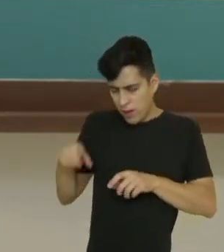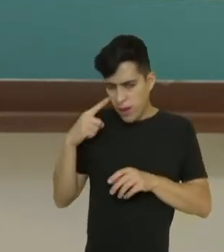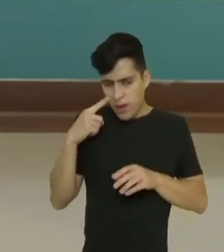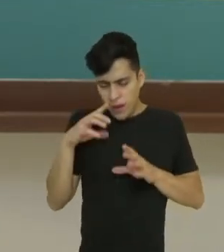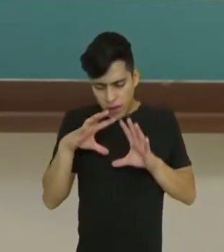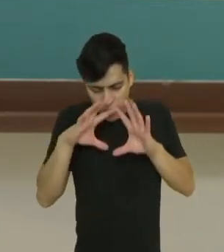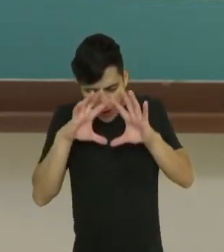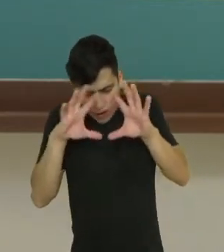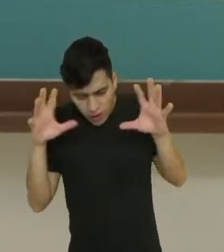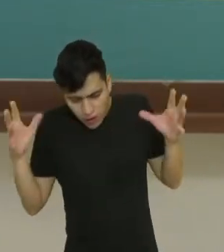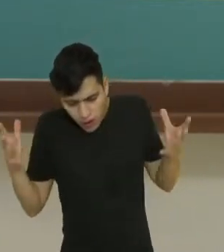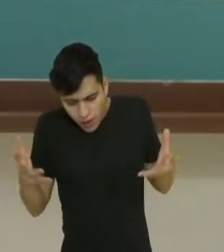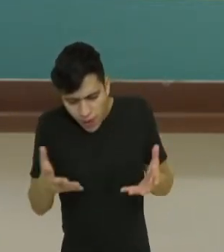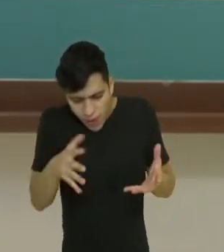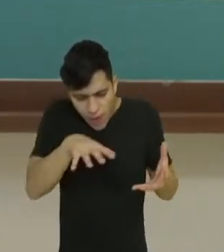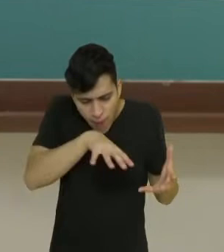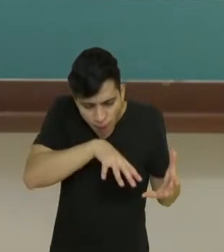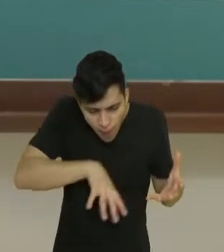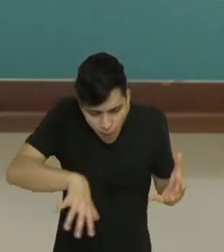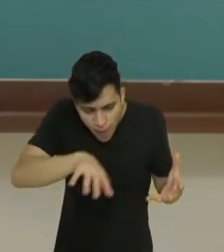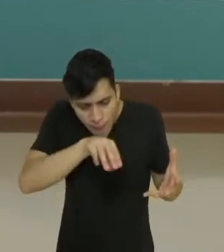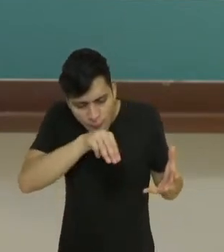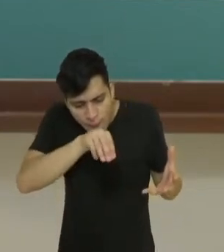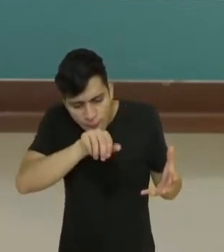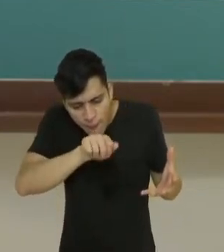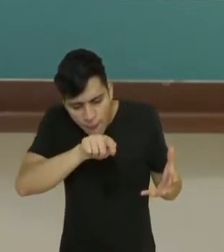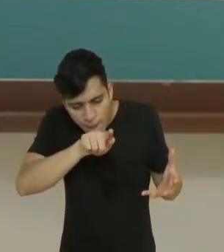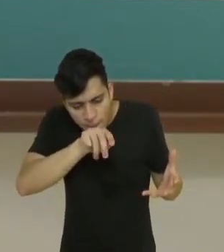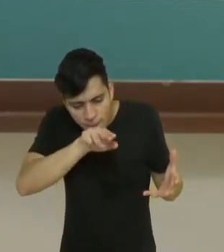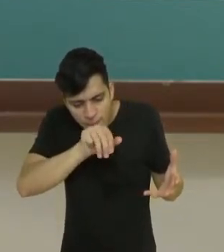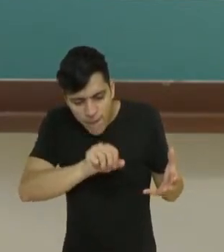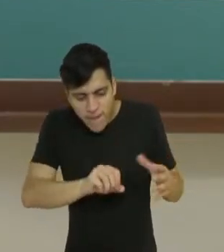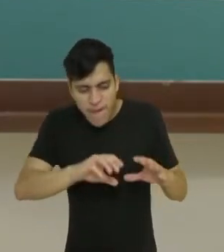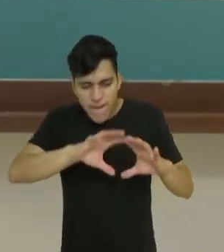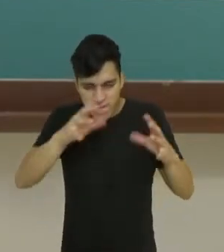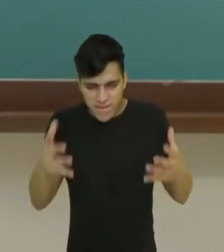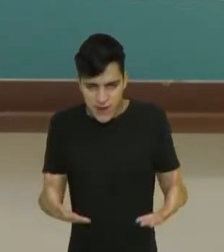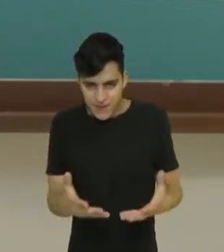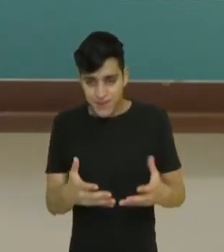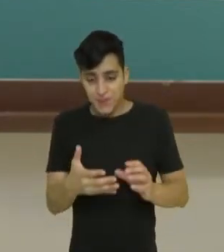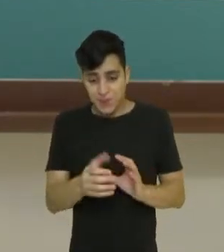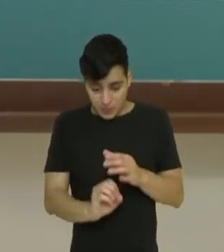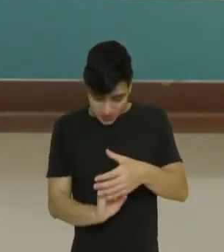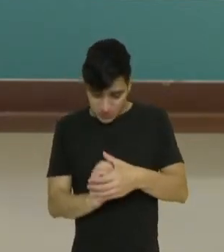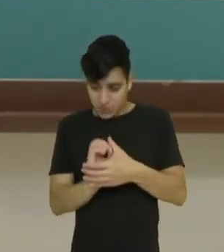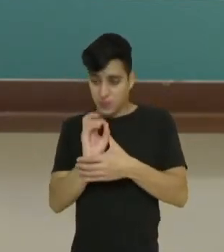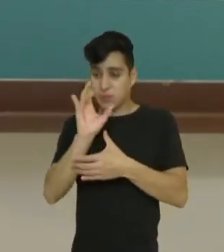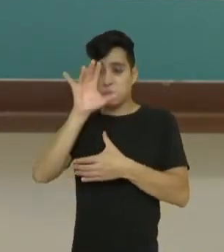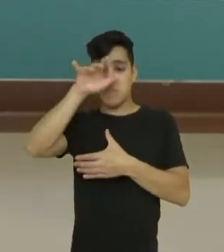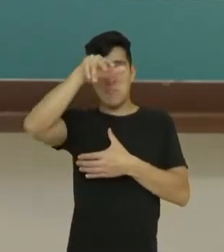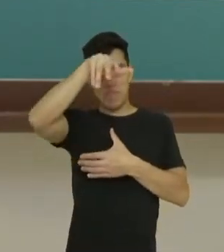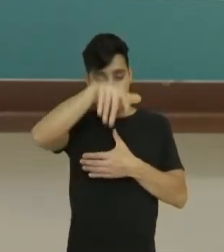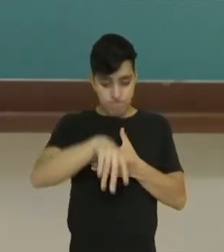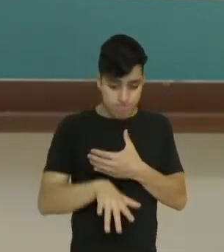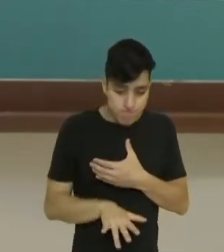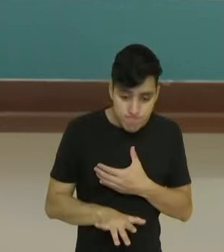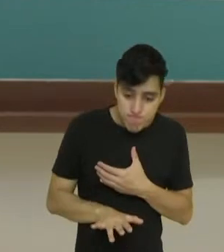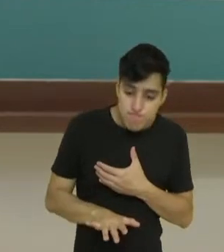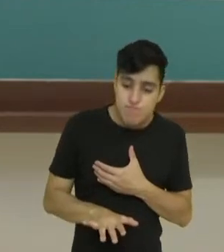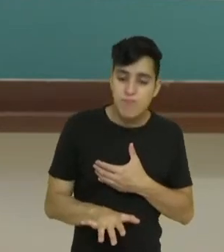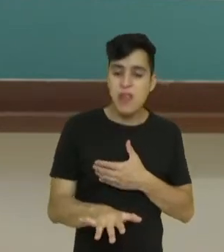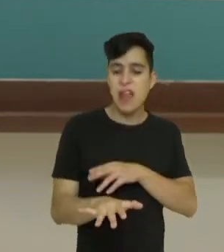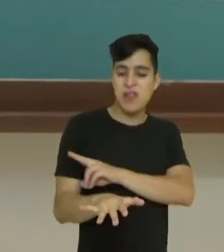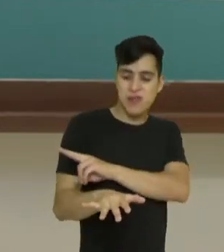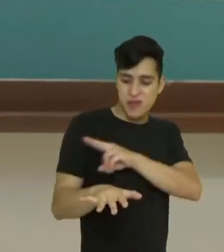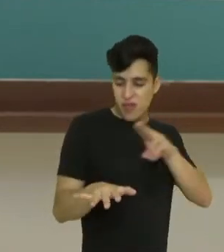no interior do planeta, chamamos de magma. Quando ele é visível, está na